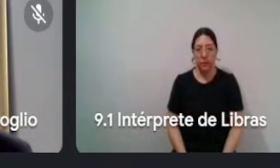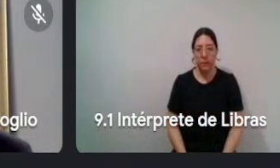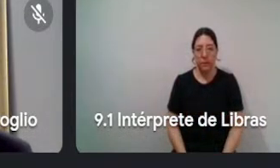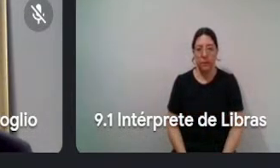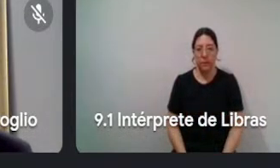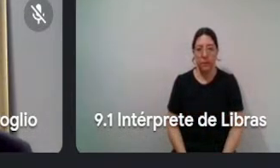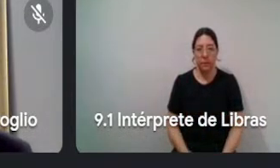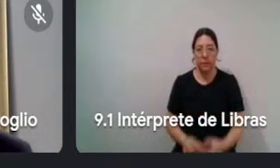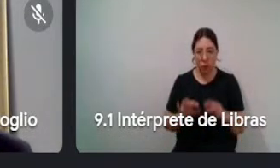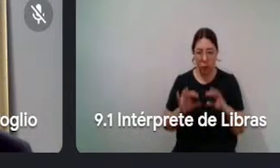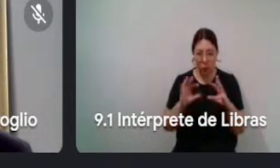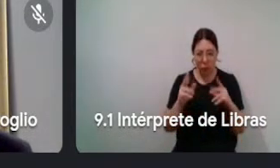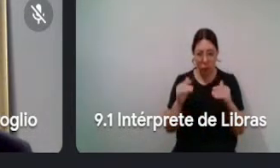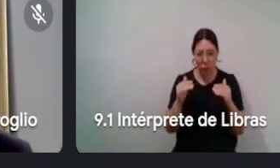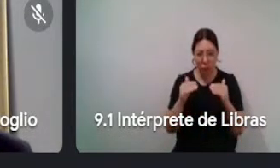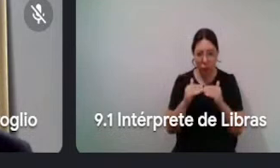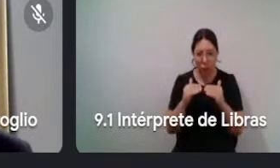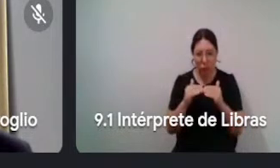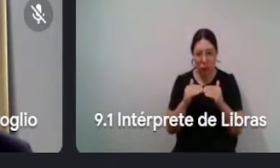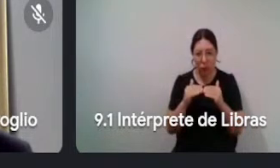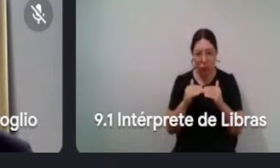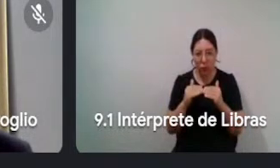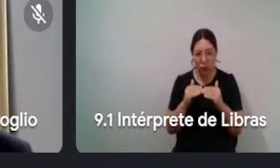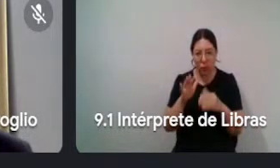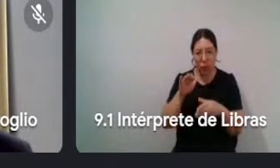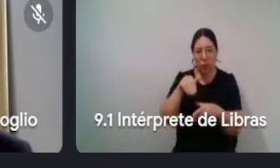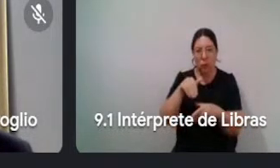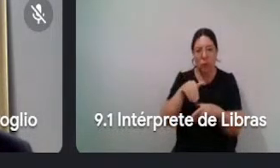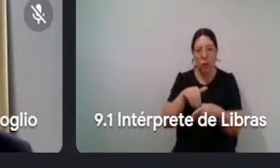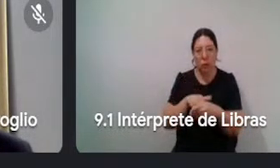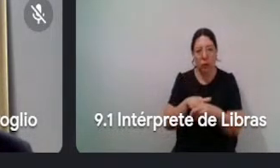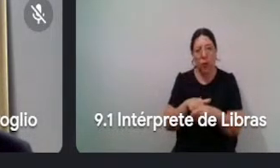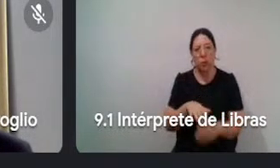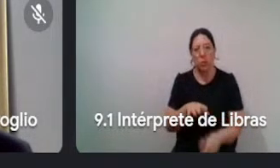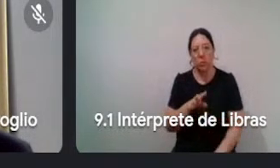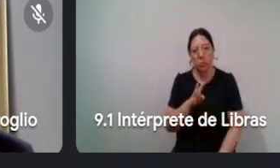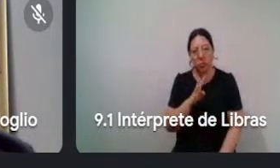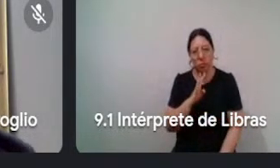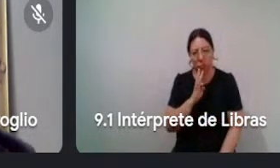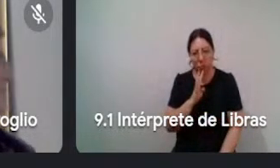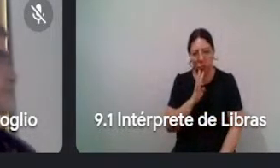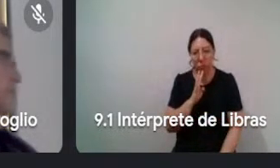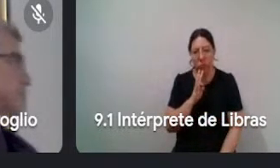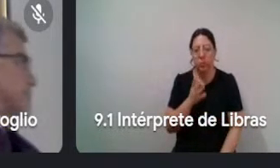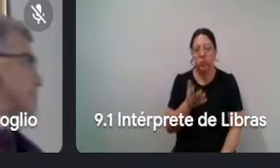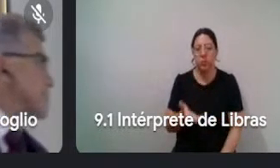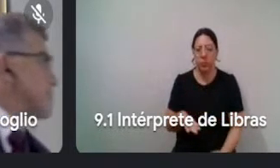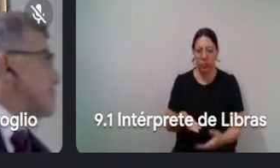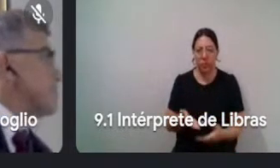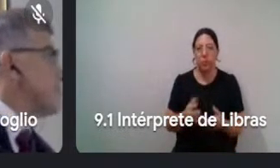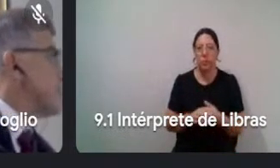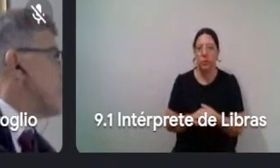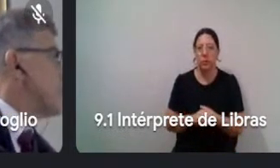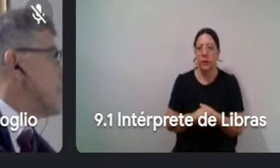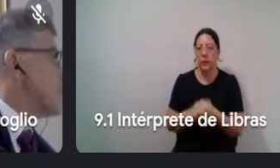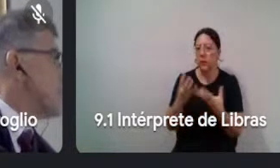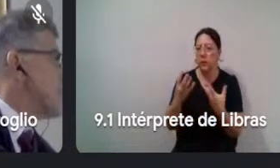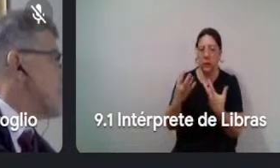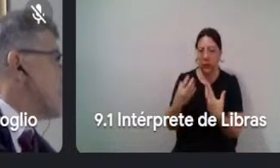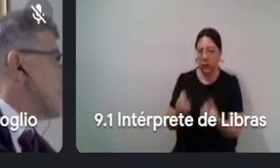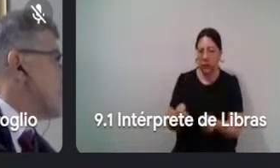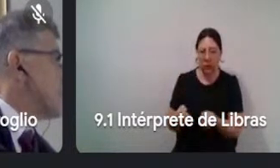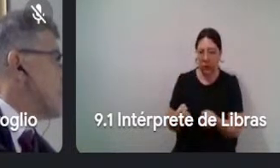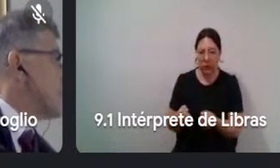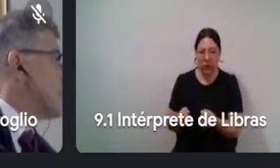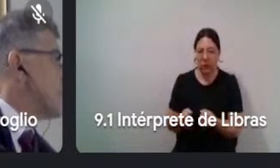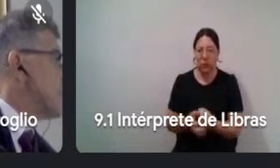Não? Então, a Corte vota pelo conhecimento do recurso, por ser próprio tempestivo, no mérito, nega provimento para manter